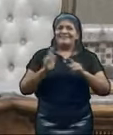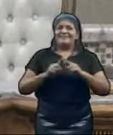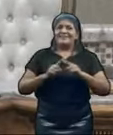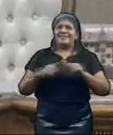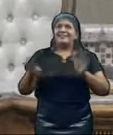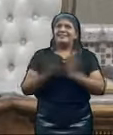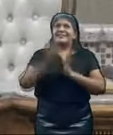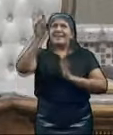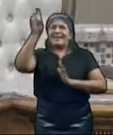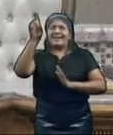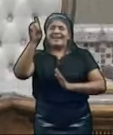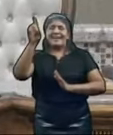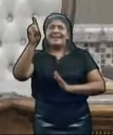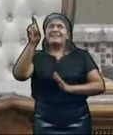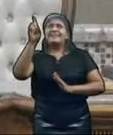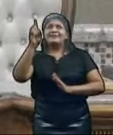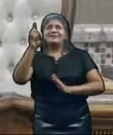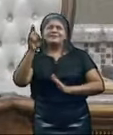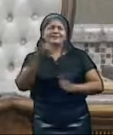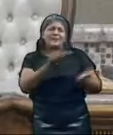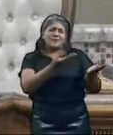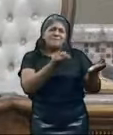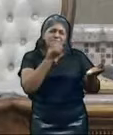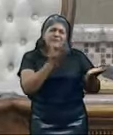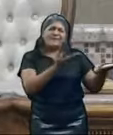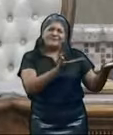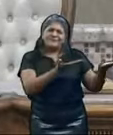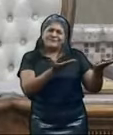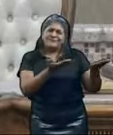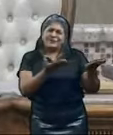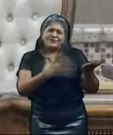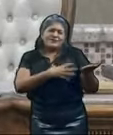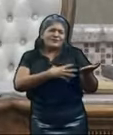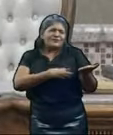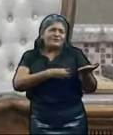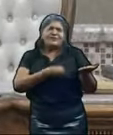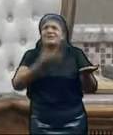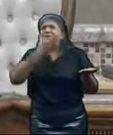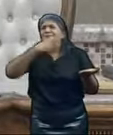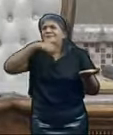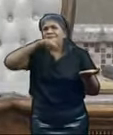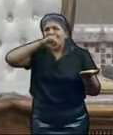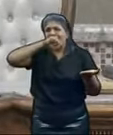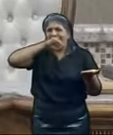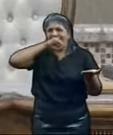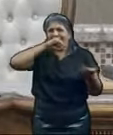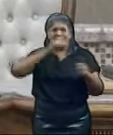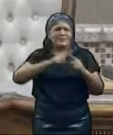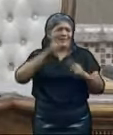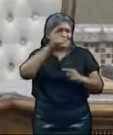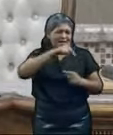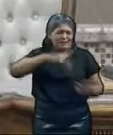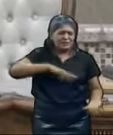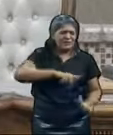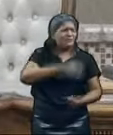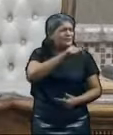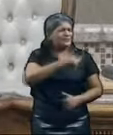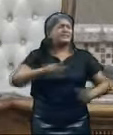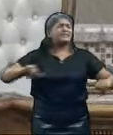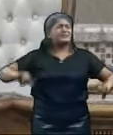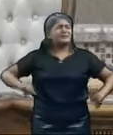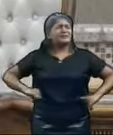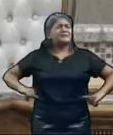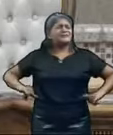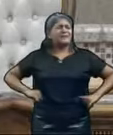pois foram escolhidos assim como os profetas do antigo testamento para testemunho vivo